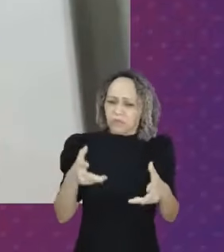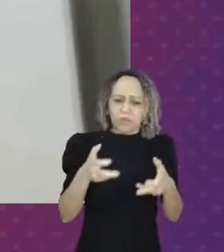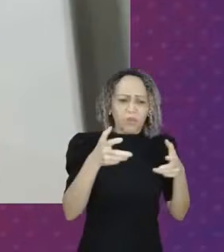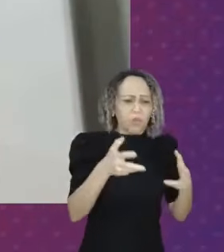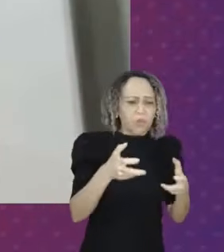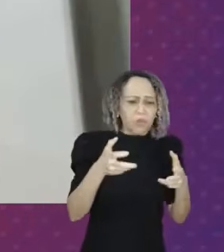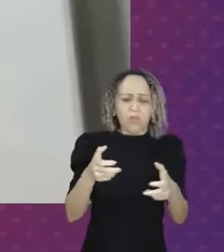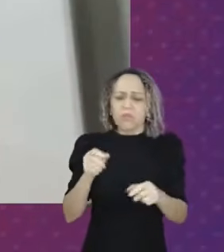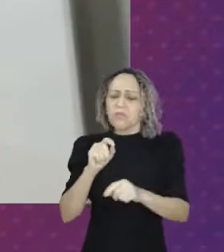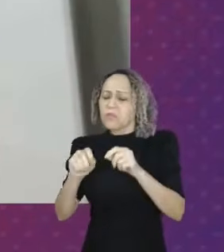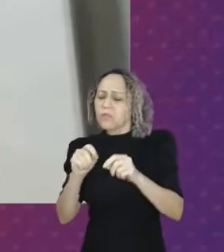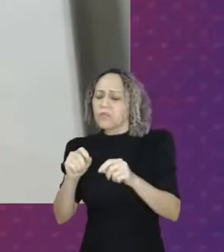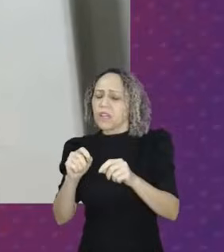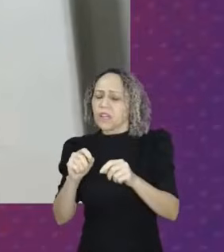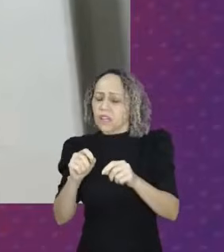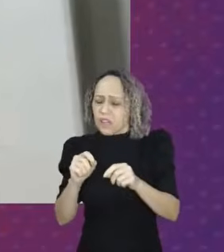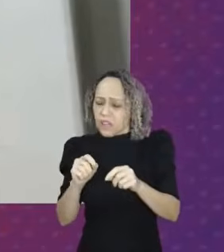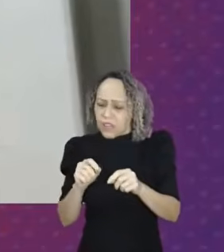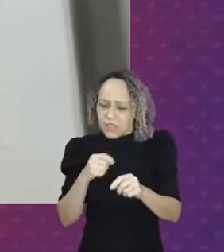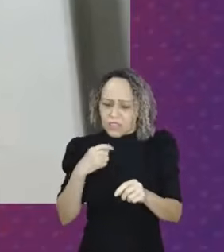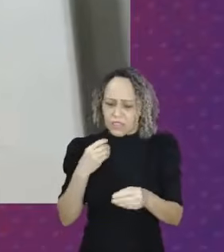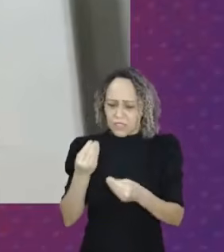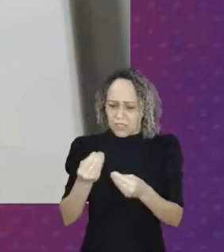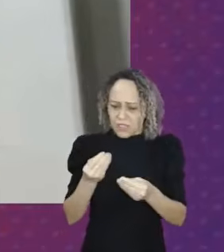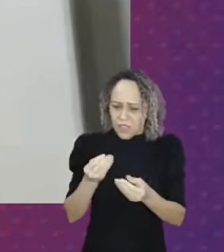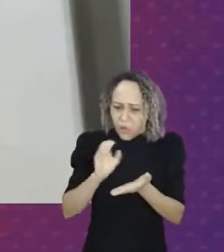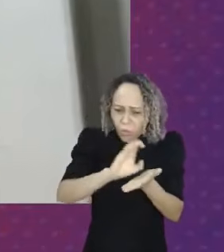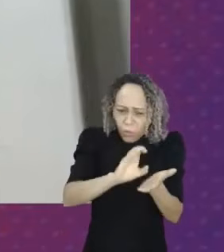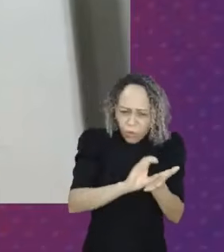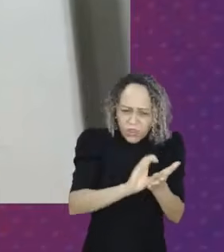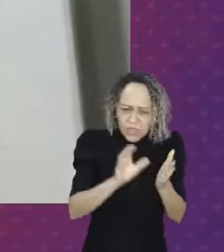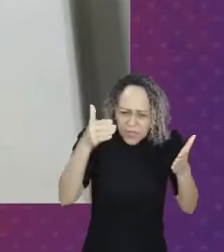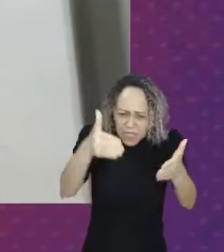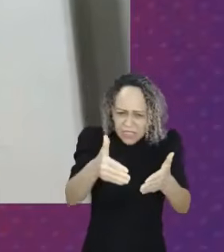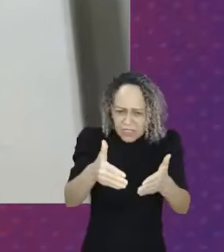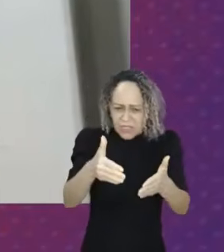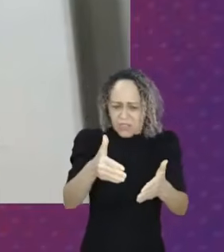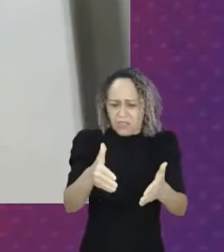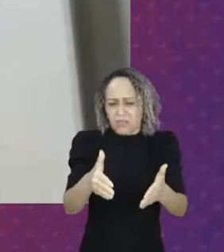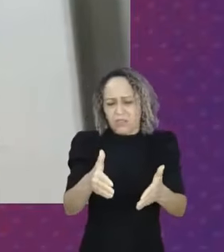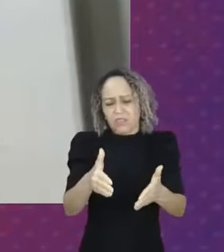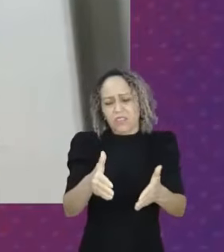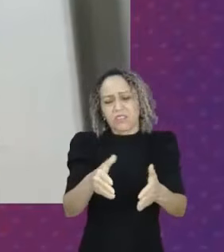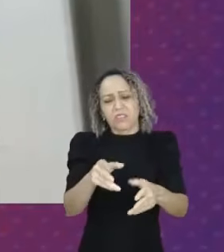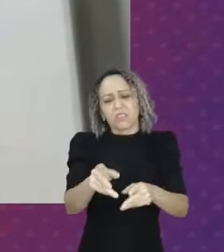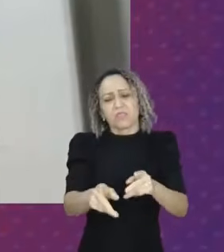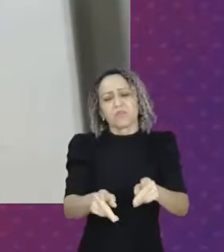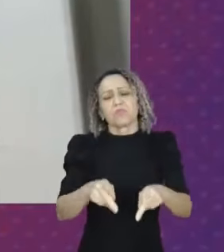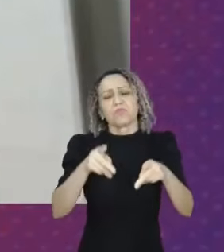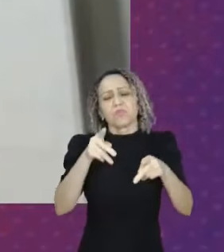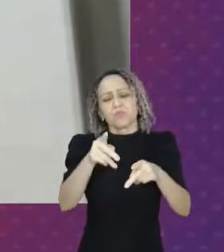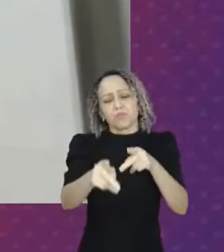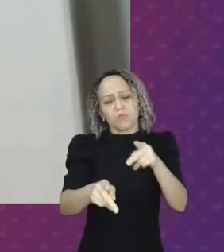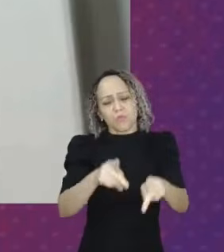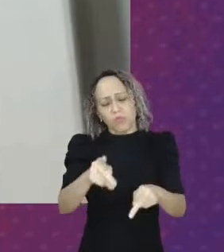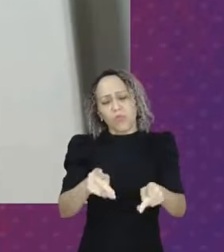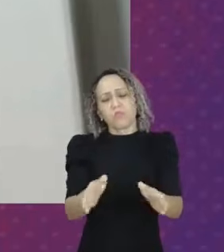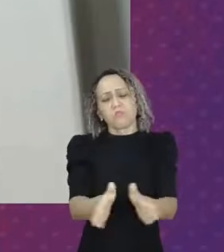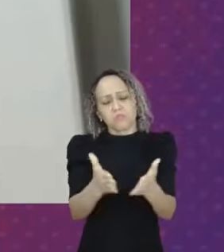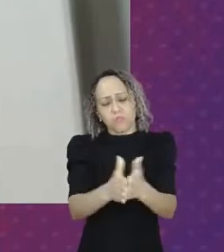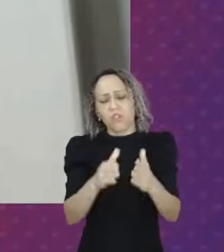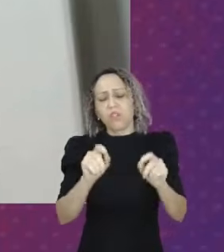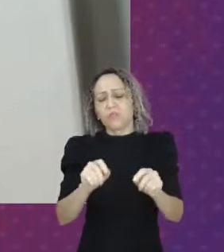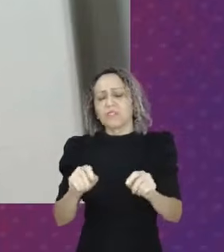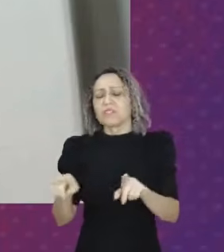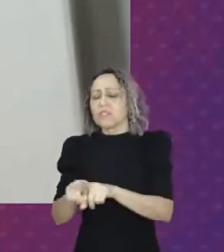população mais pobre, eu vou sugerir onde eu penso que tem que acontecer as alterações. Tudo isso são coisas que, às vezes, quando nós olhamos de